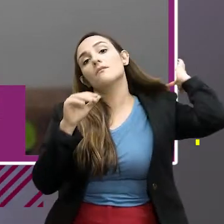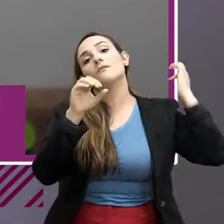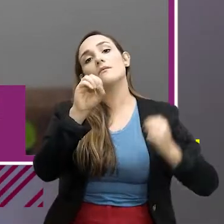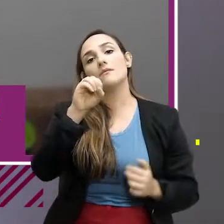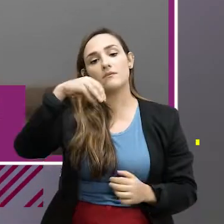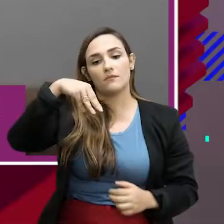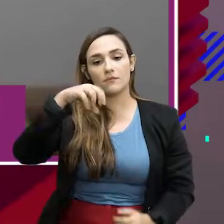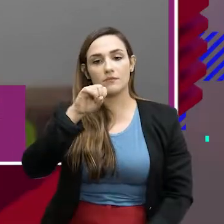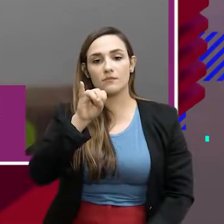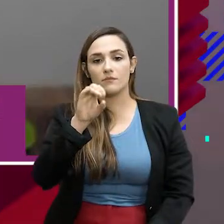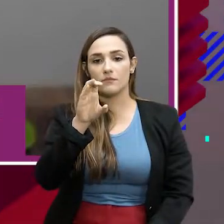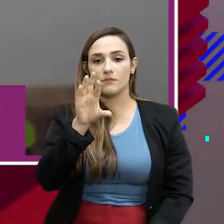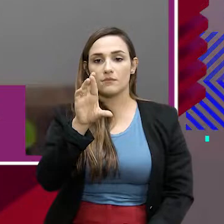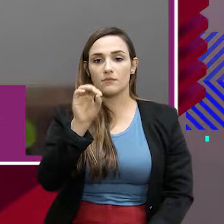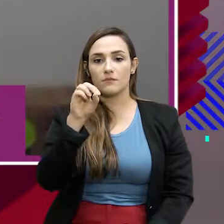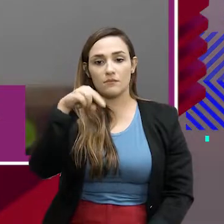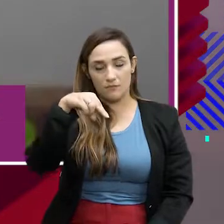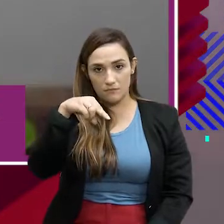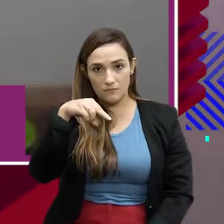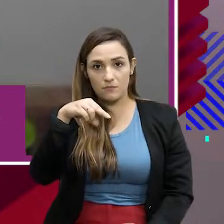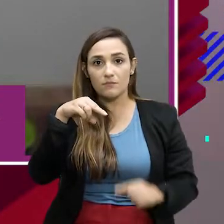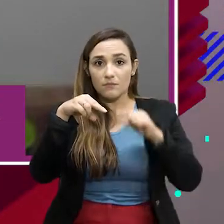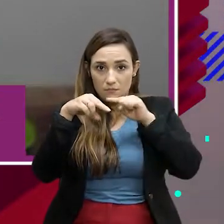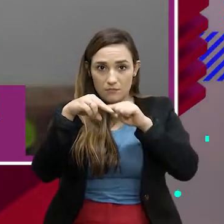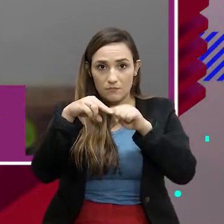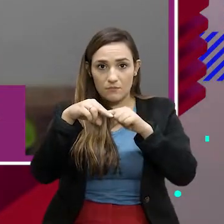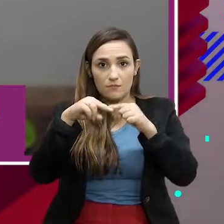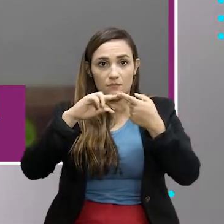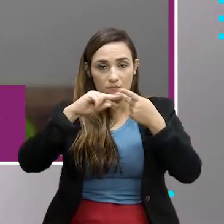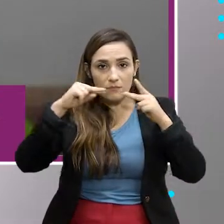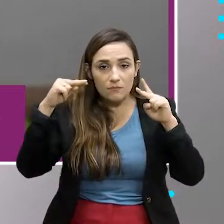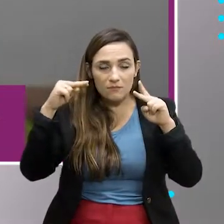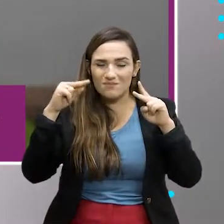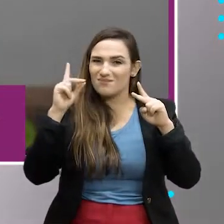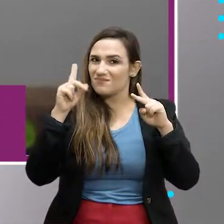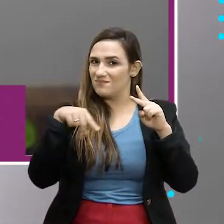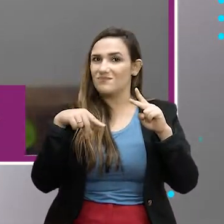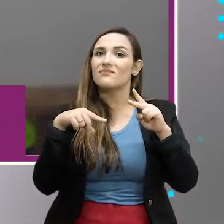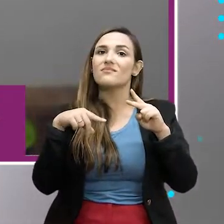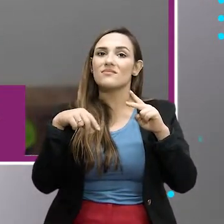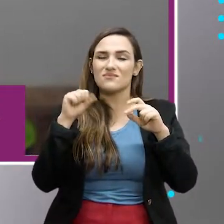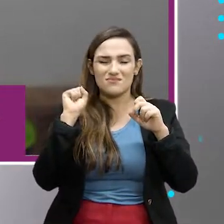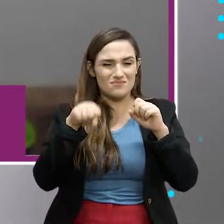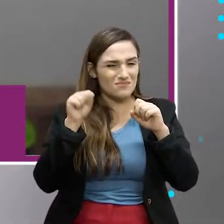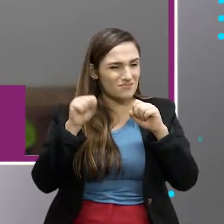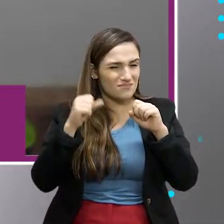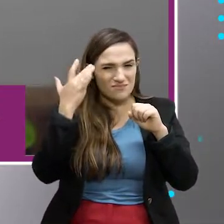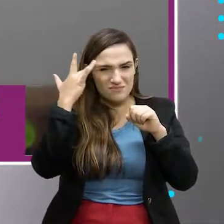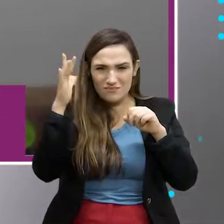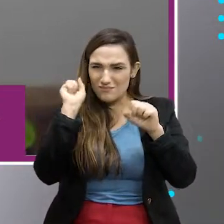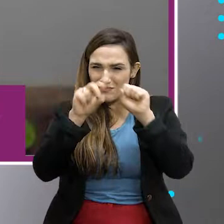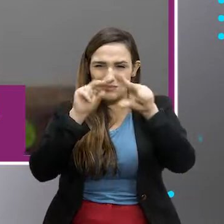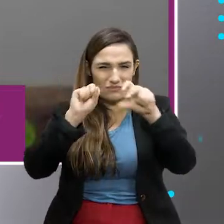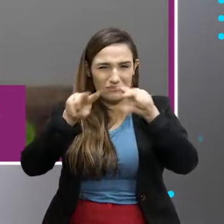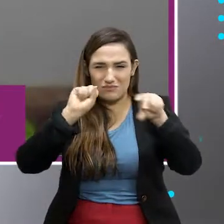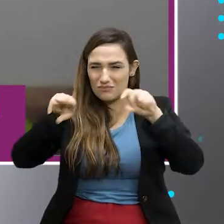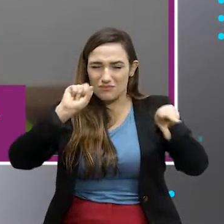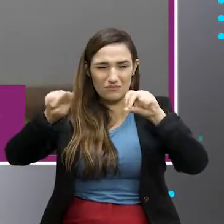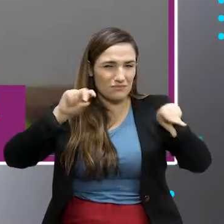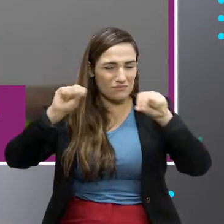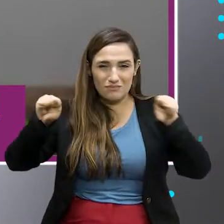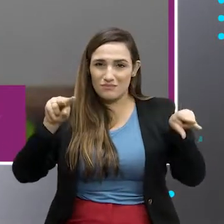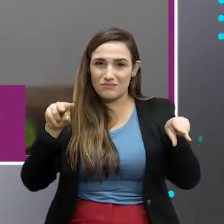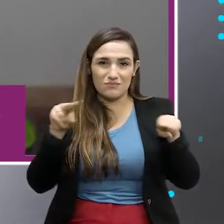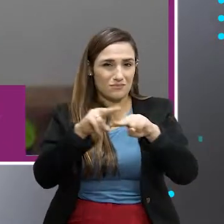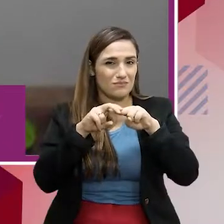relação à Ômicron, a gente sabe hoje que ela de verdade é muito disseminável,